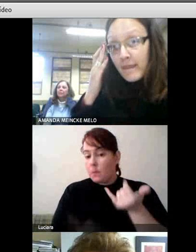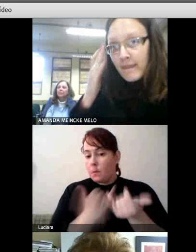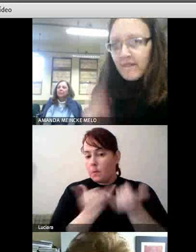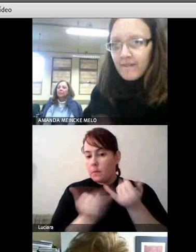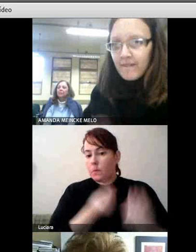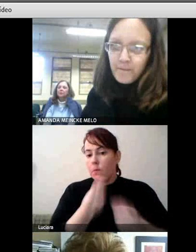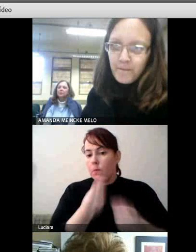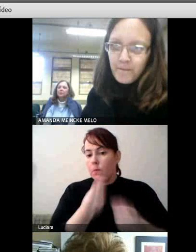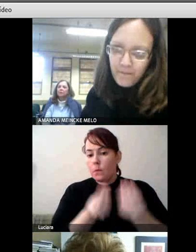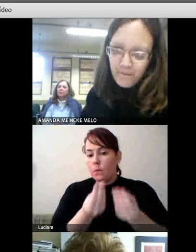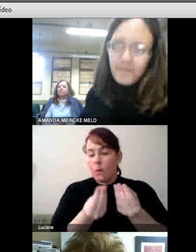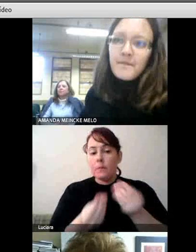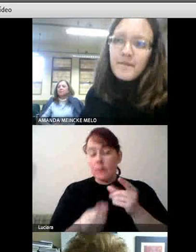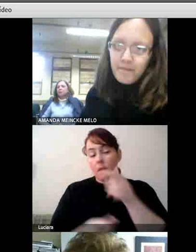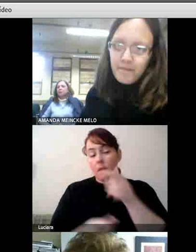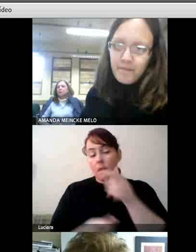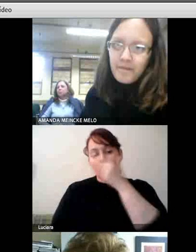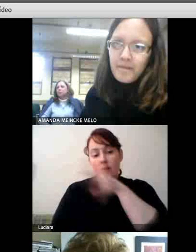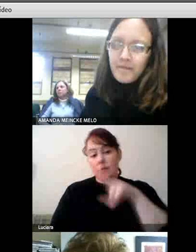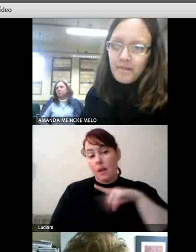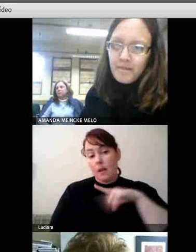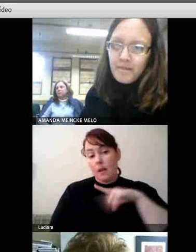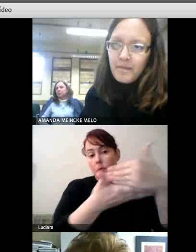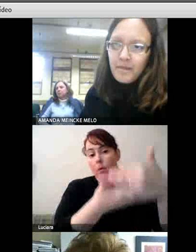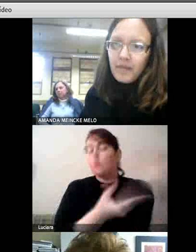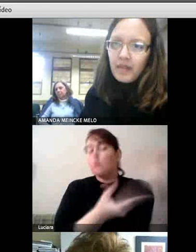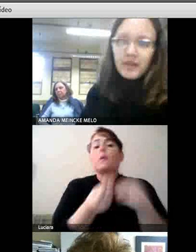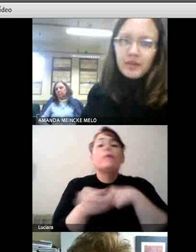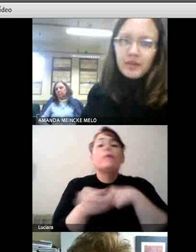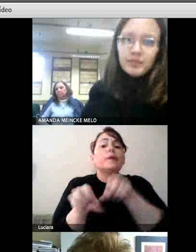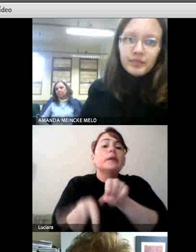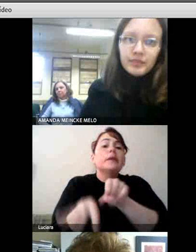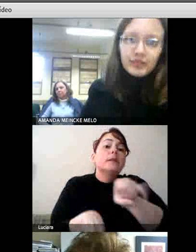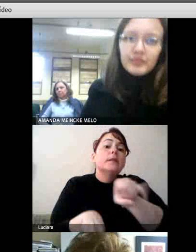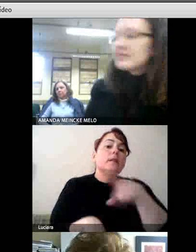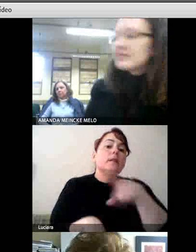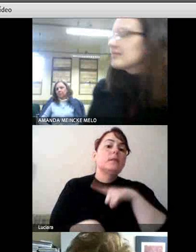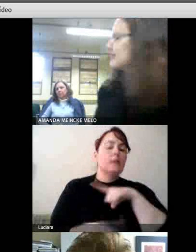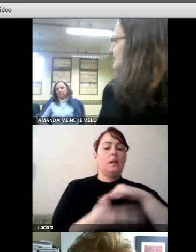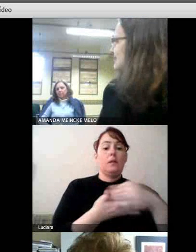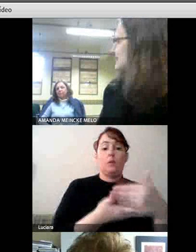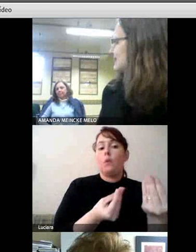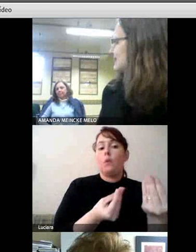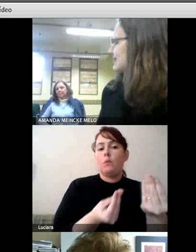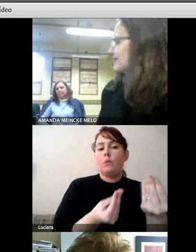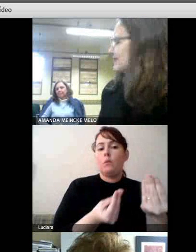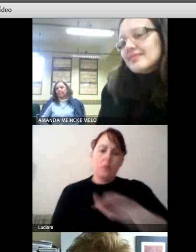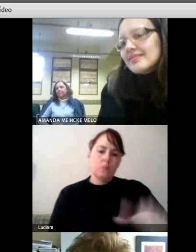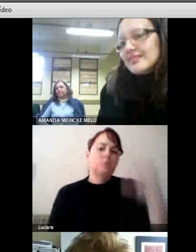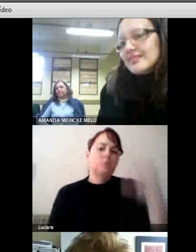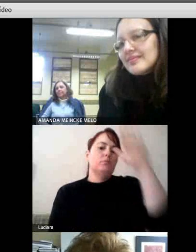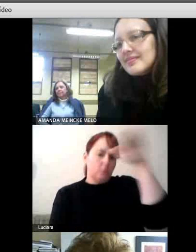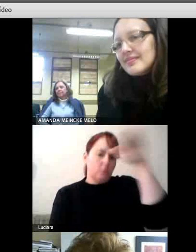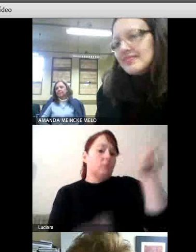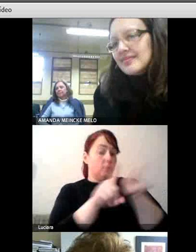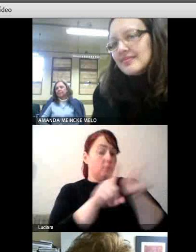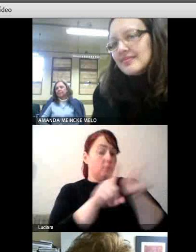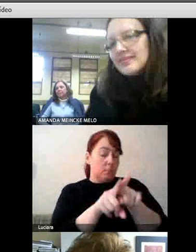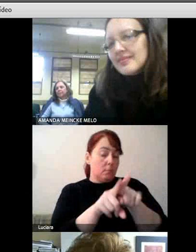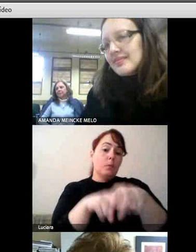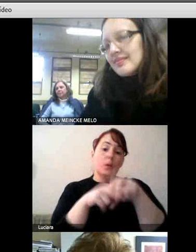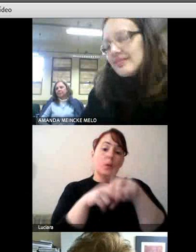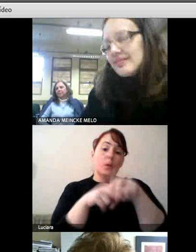não parece, claro que não. Mas por isso que nós estamos propondo. Nós estamos propondo que universidades se associem e entrem na formação